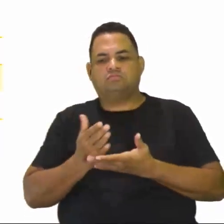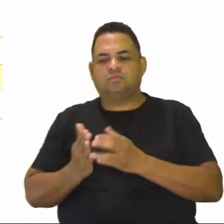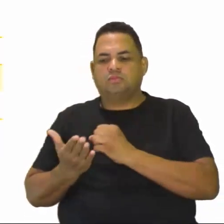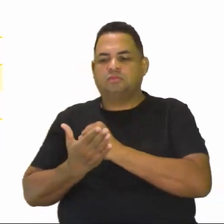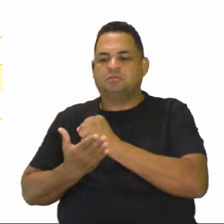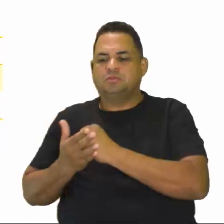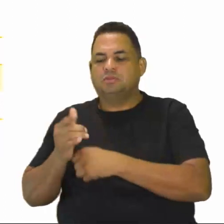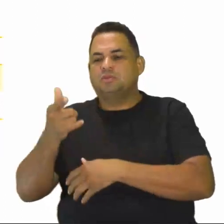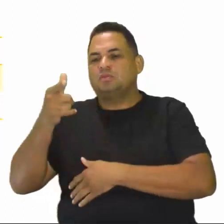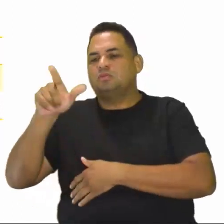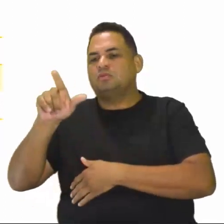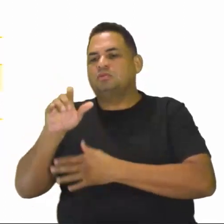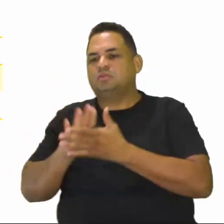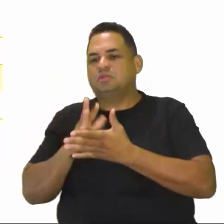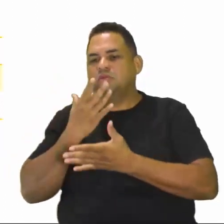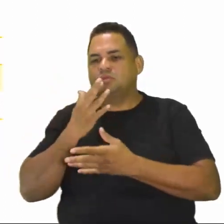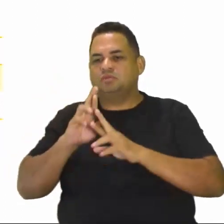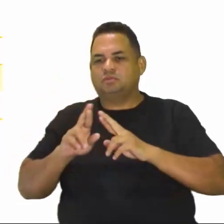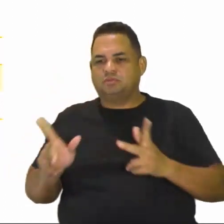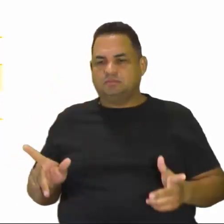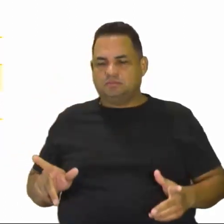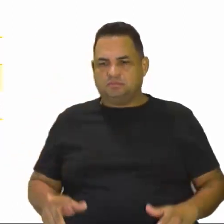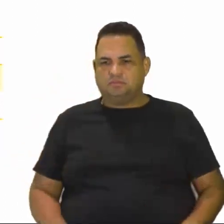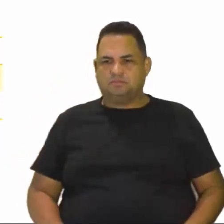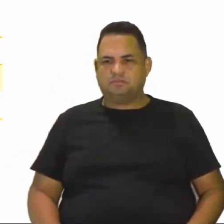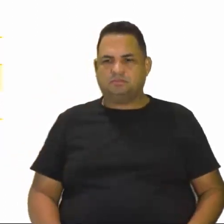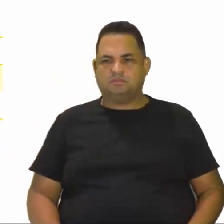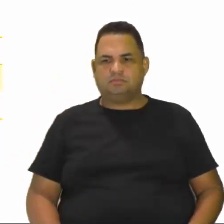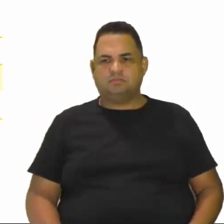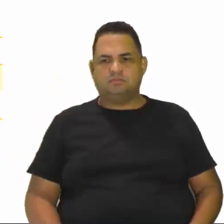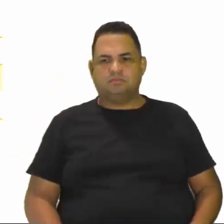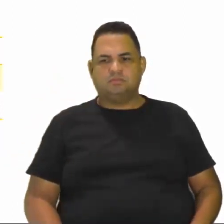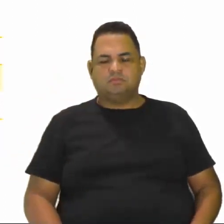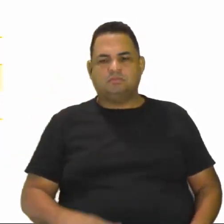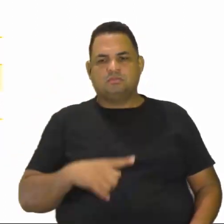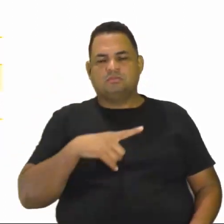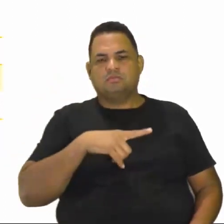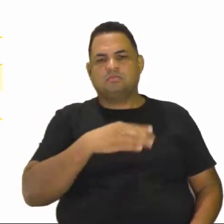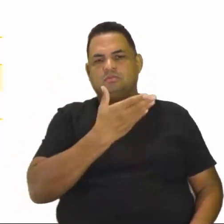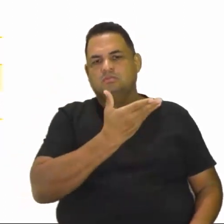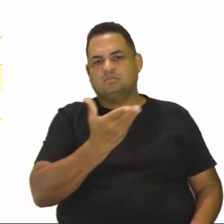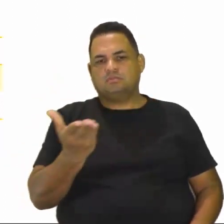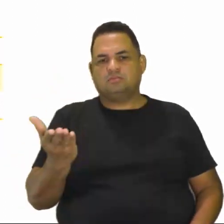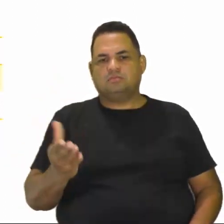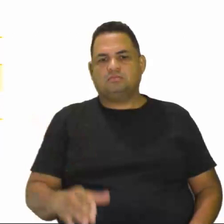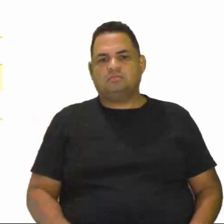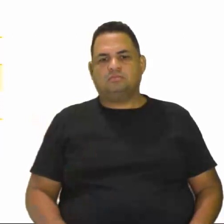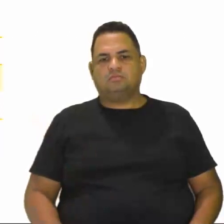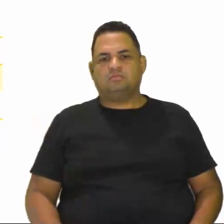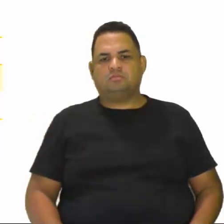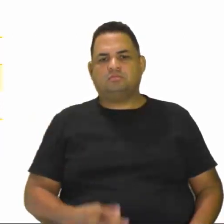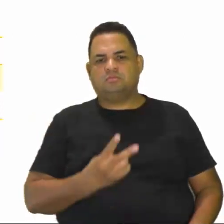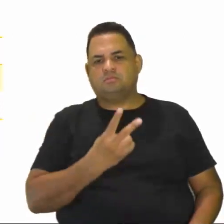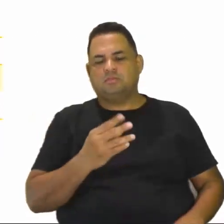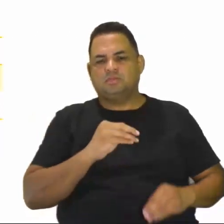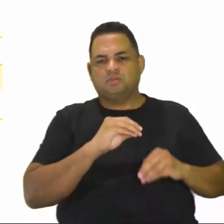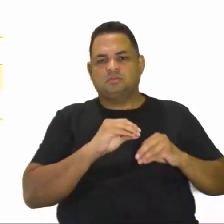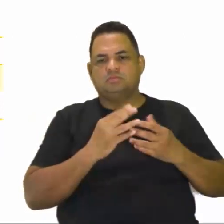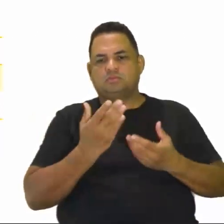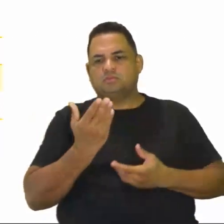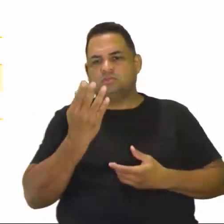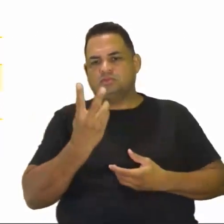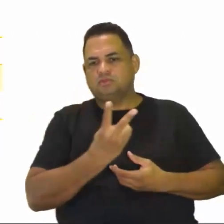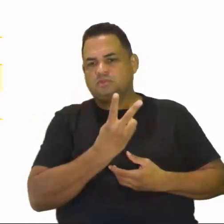meio básico elas vão apresentar outra totalmente diferente. E aí a gente trouxe para vocês a fenolftaleína e